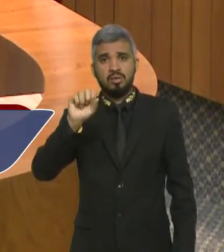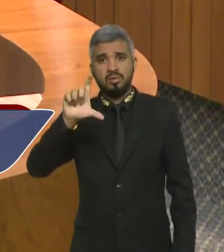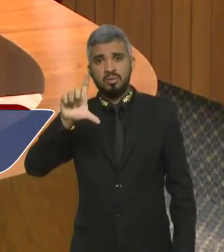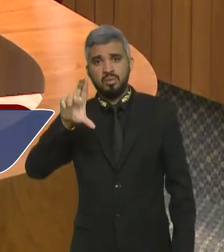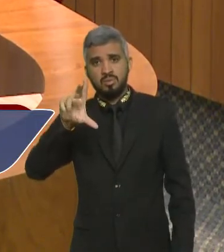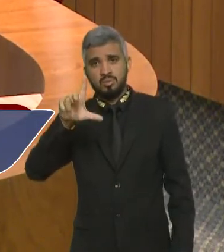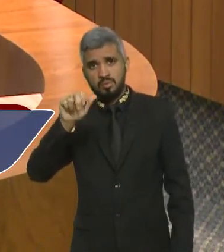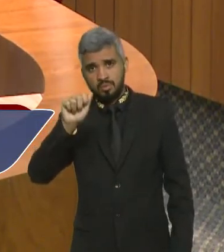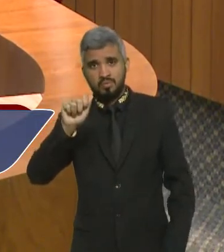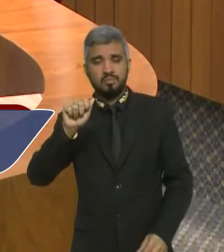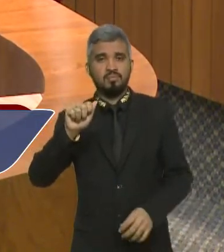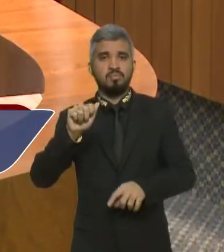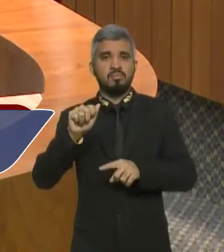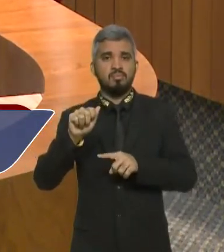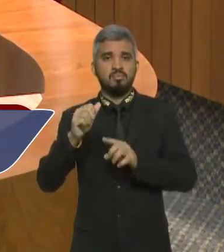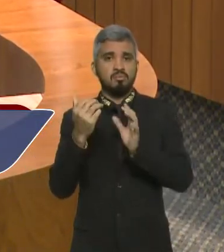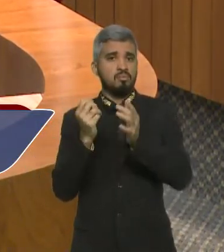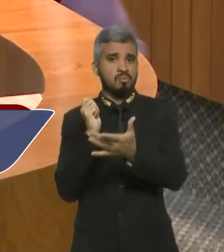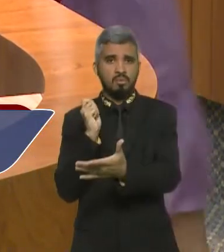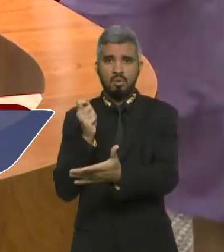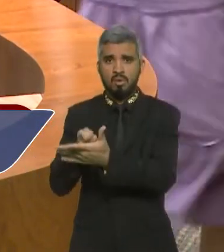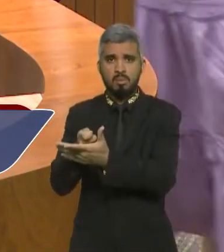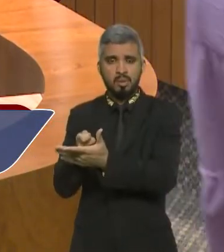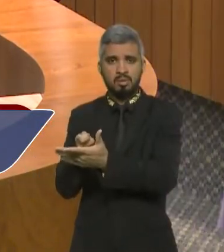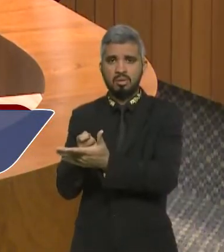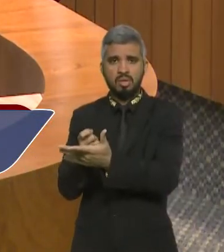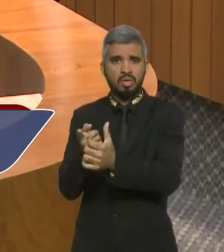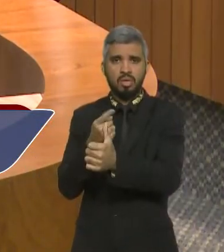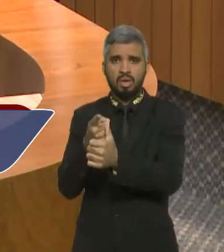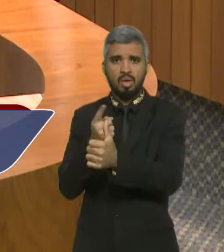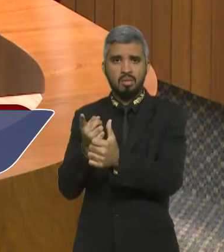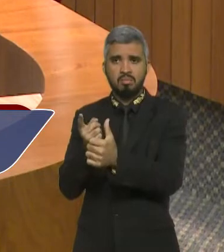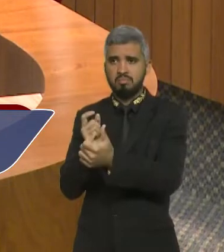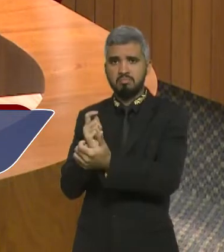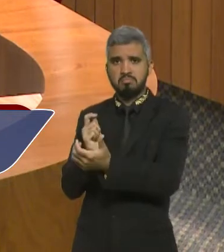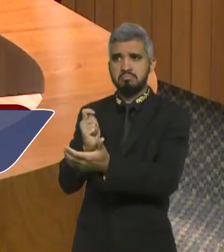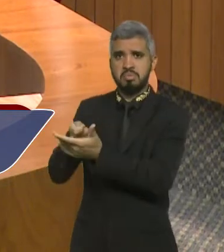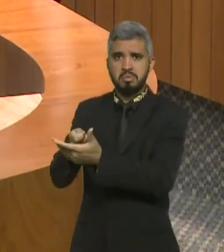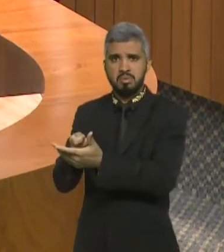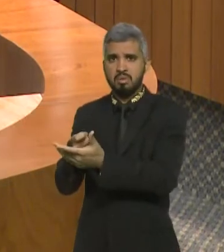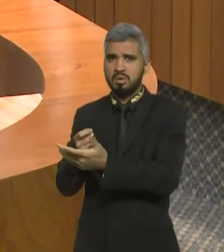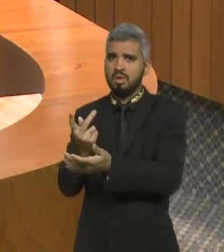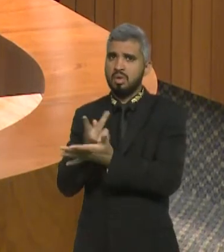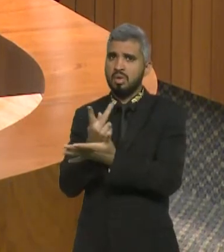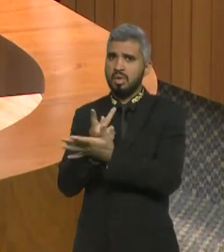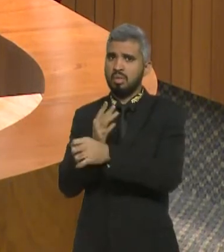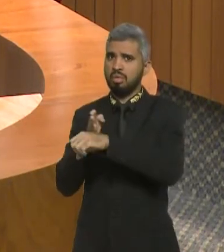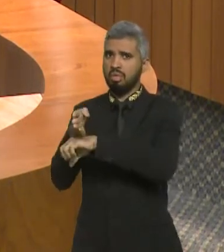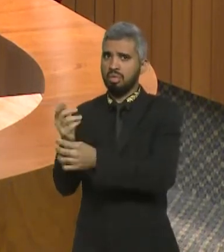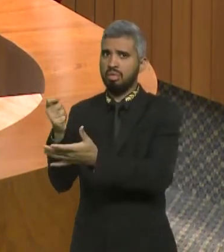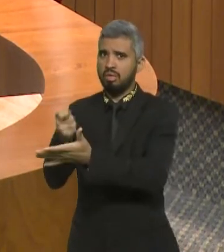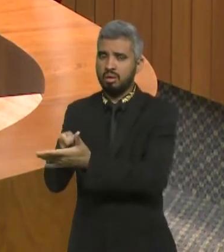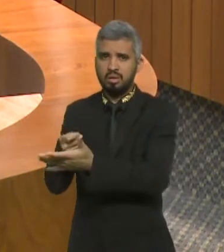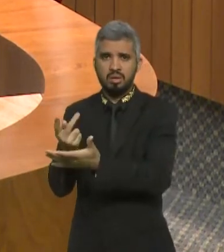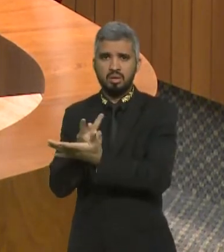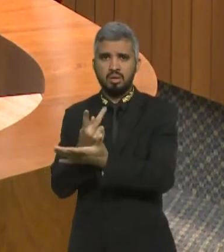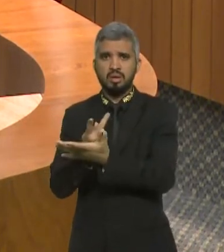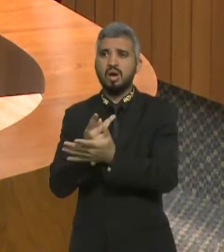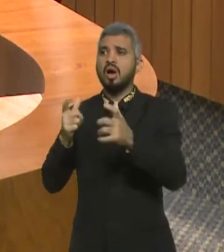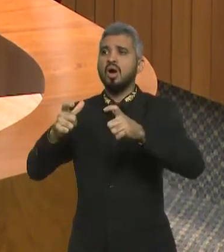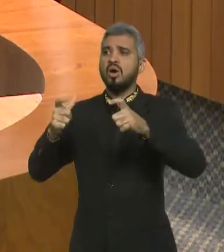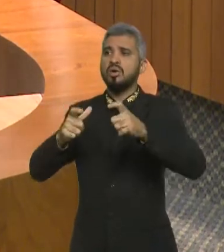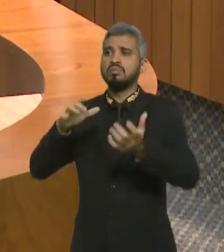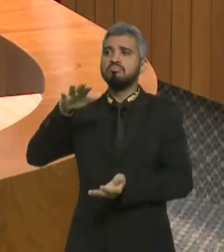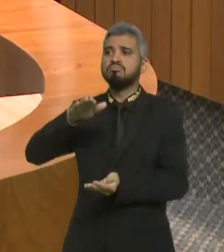pagamento antecipado de respiradores que nunca chegaram ao estado do Maranhão. Cadê os respiradores? Cadê o